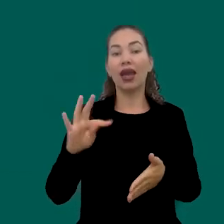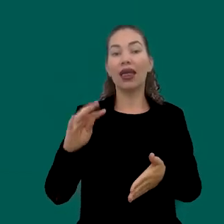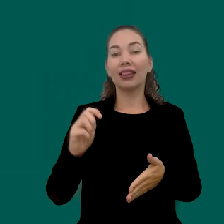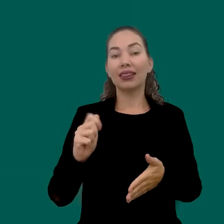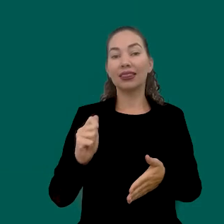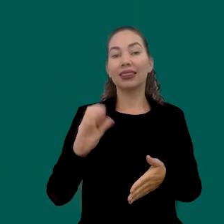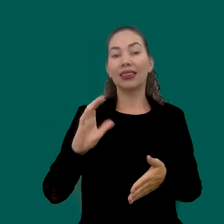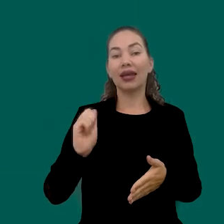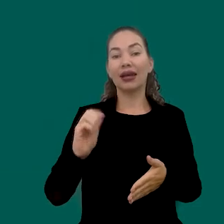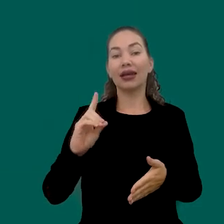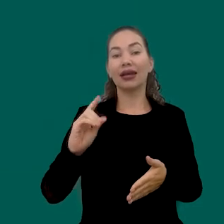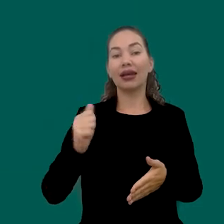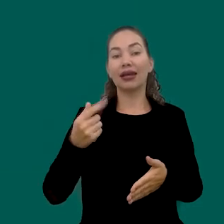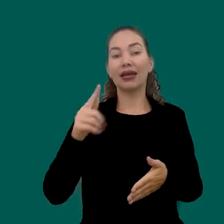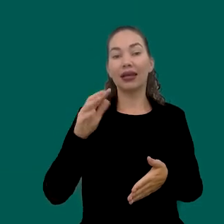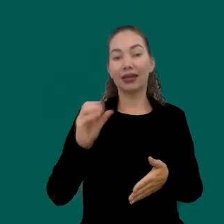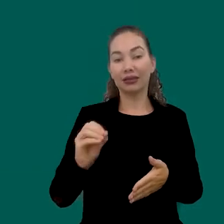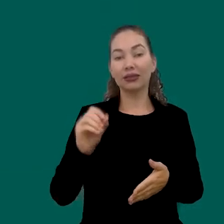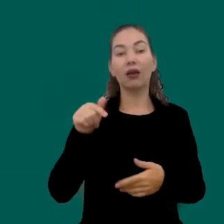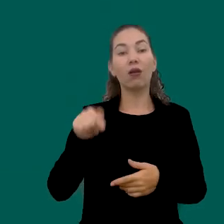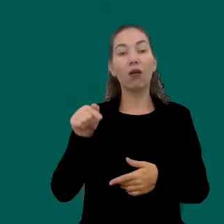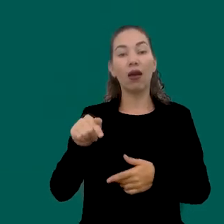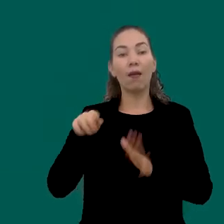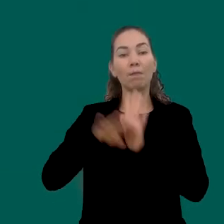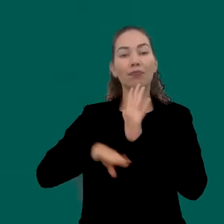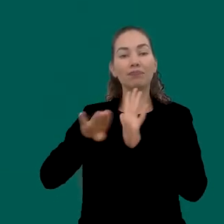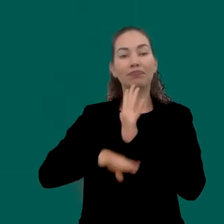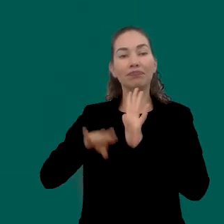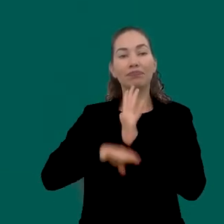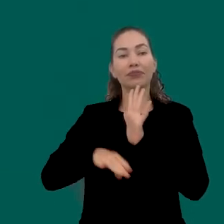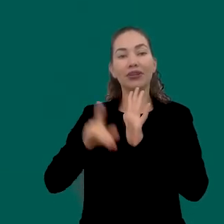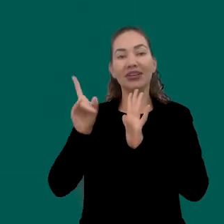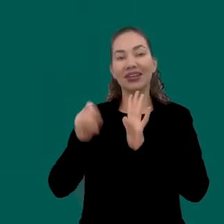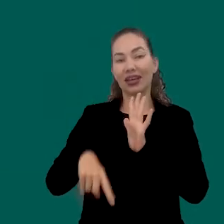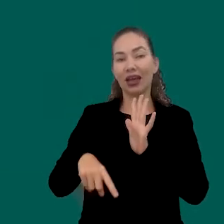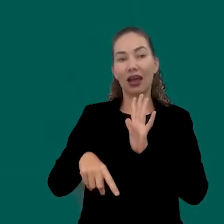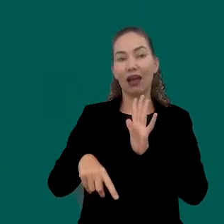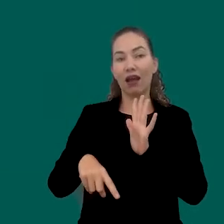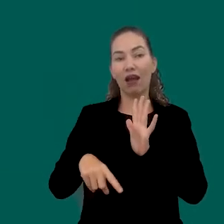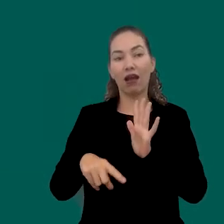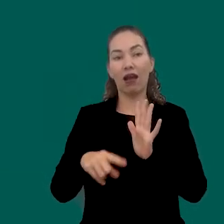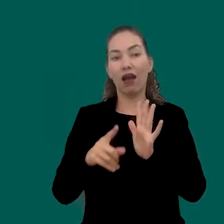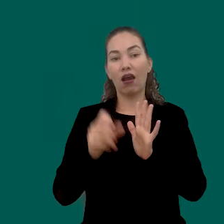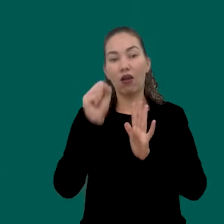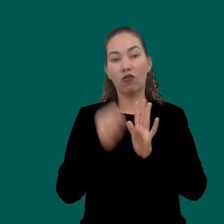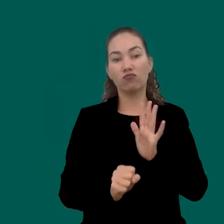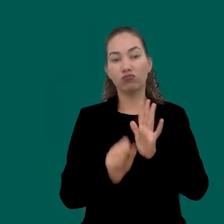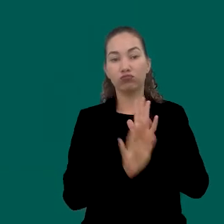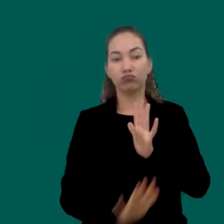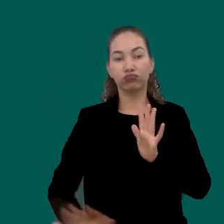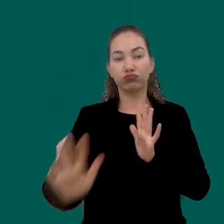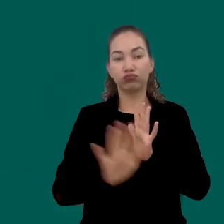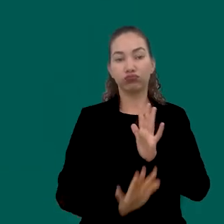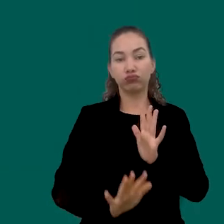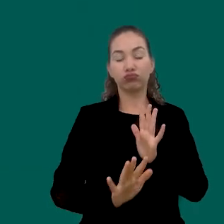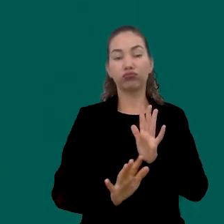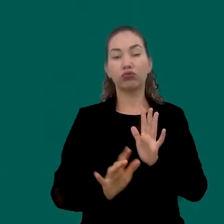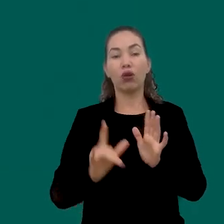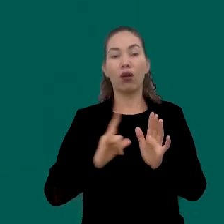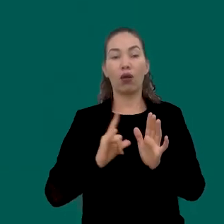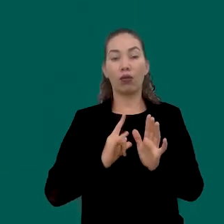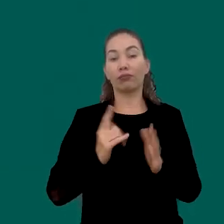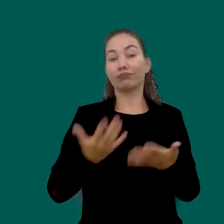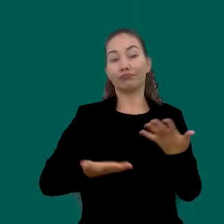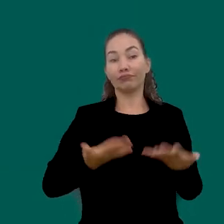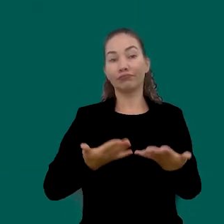Só que o Atacadão, o nível de promoções deles é nível região sul. Rio Grande do Sul, as promoções vêm da matriz para